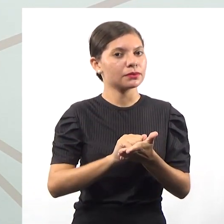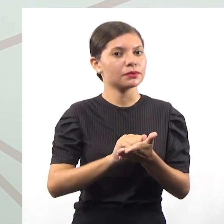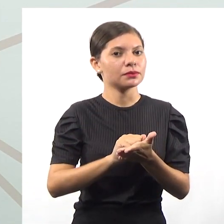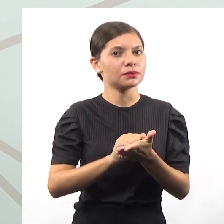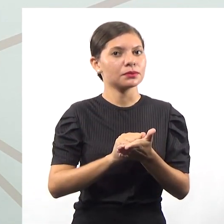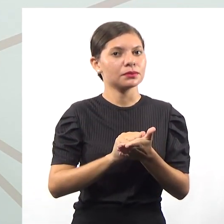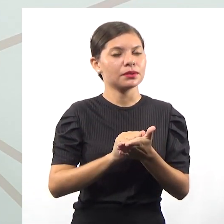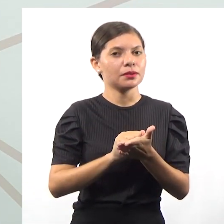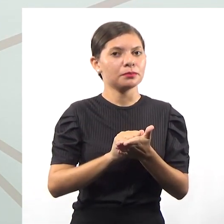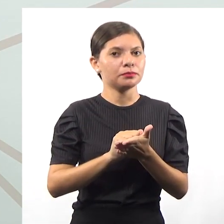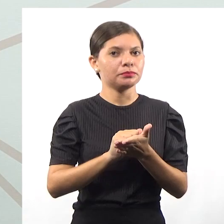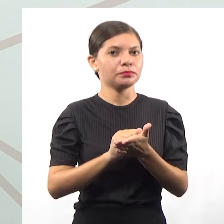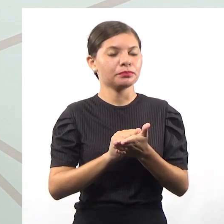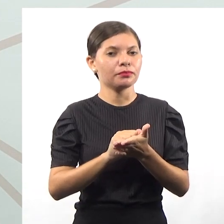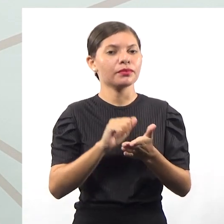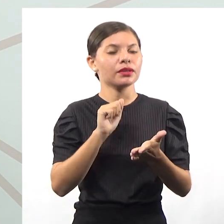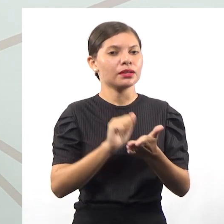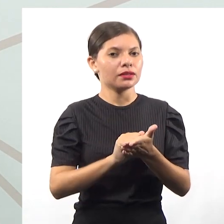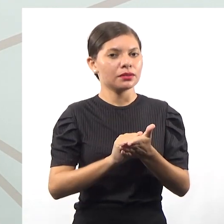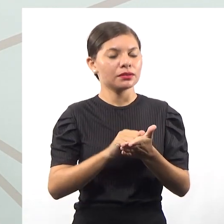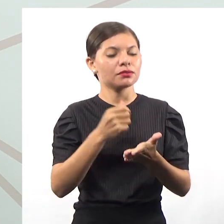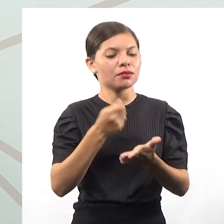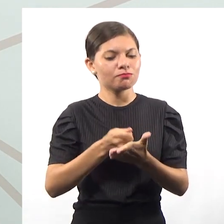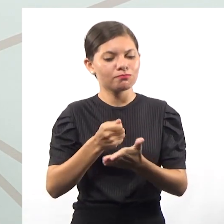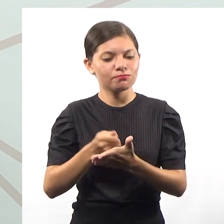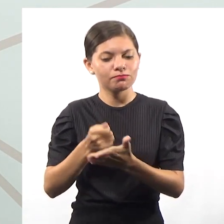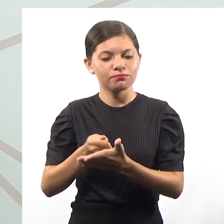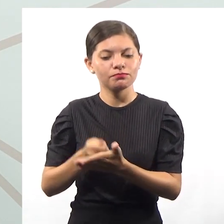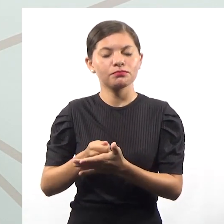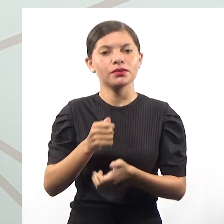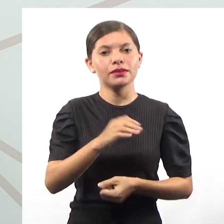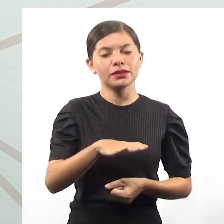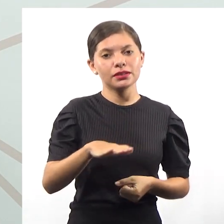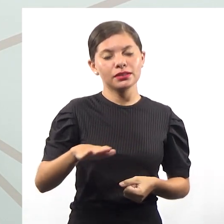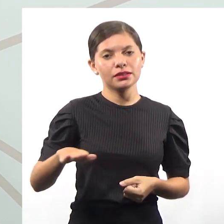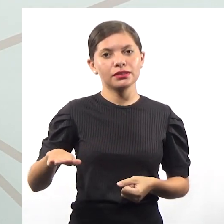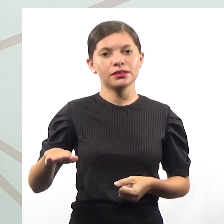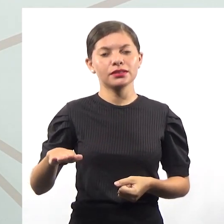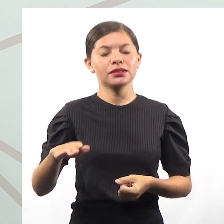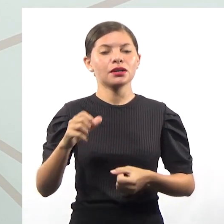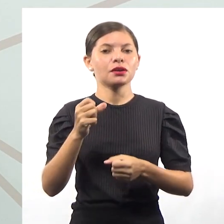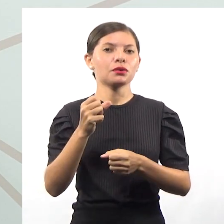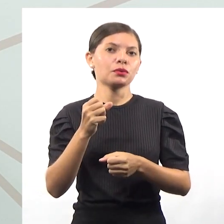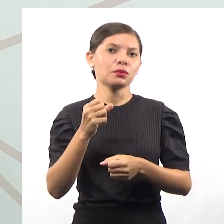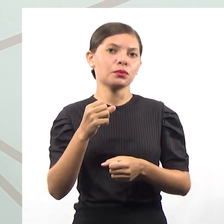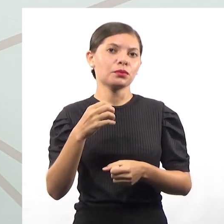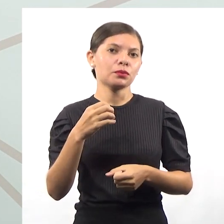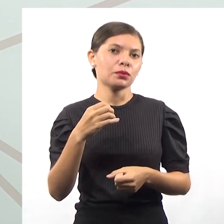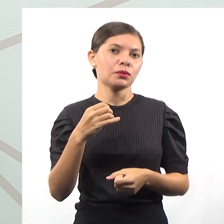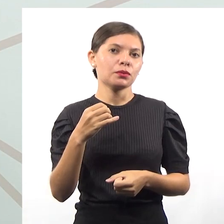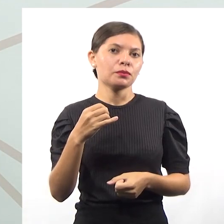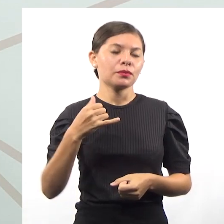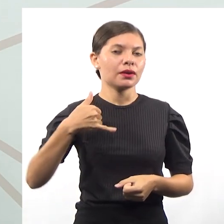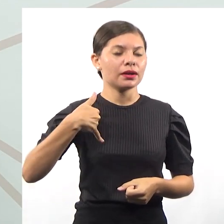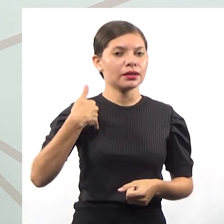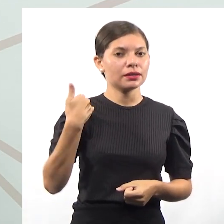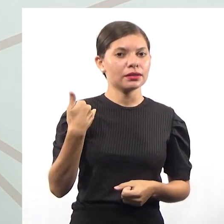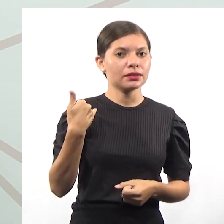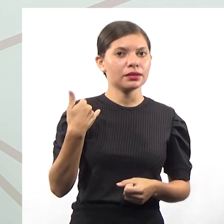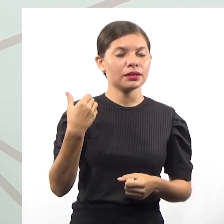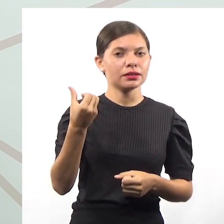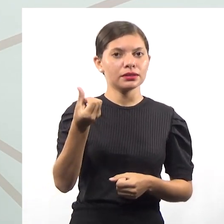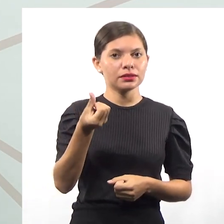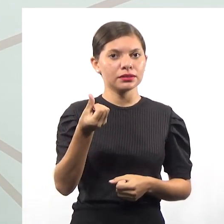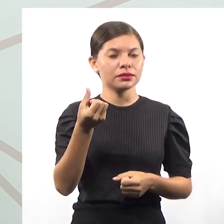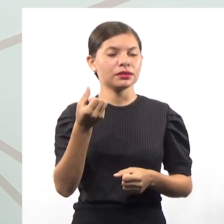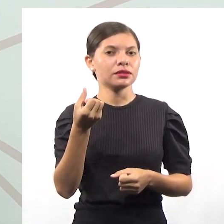matricular, não tem desculpa, tem que haver a matrícula da criança que está nessa idade, então a partir dos 6 anos,